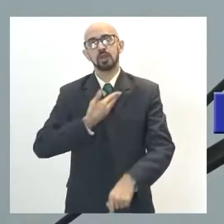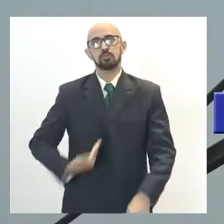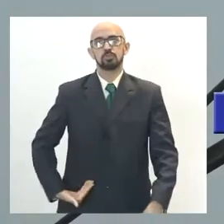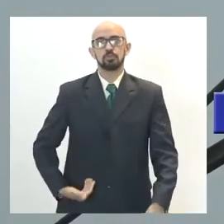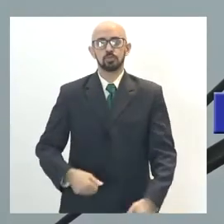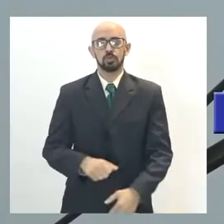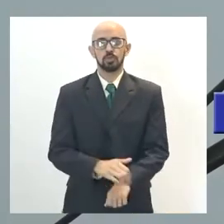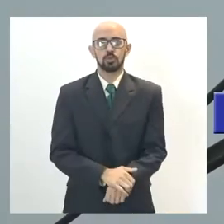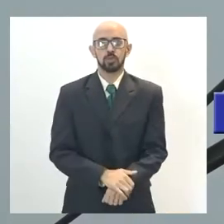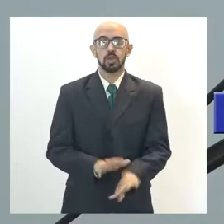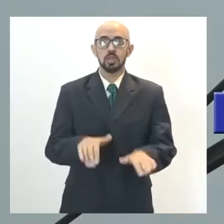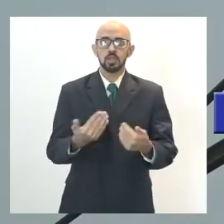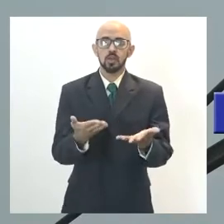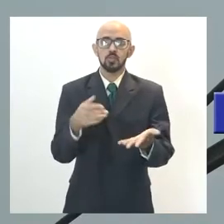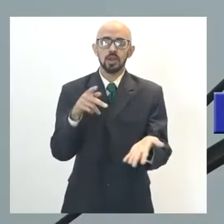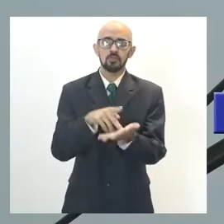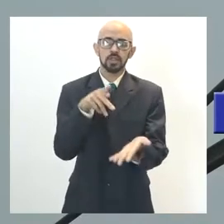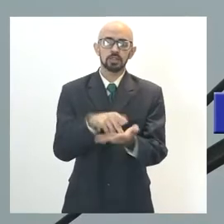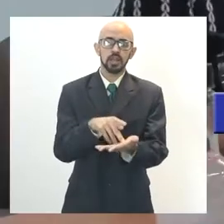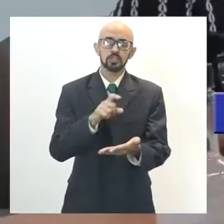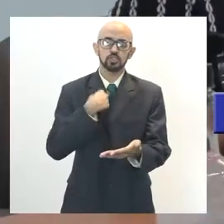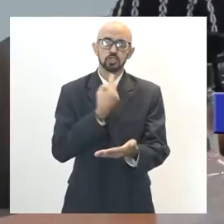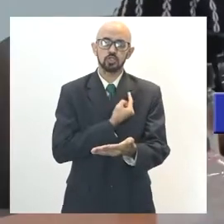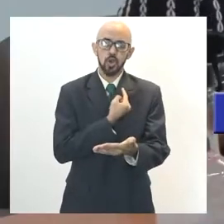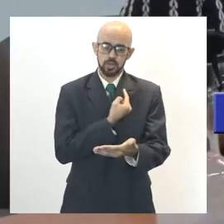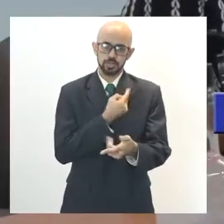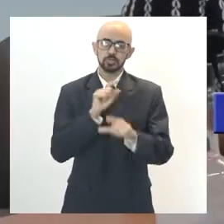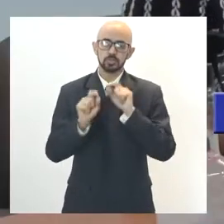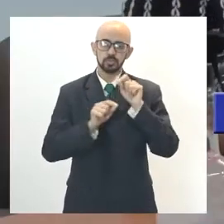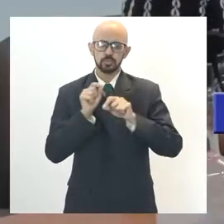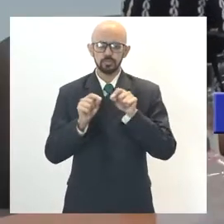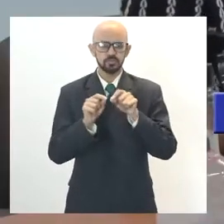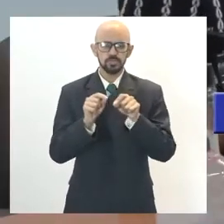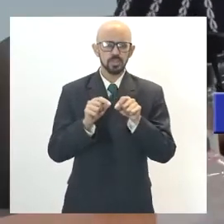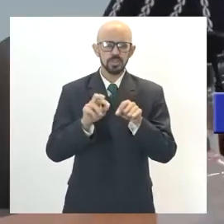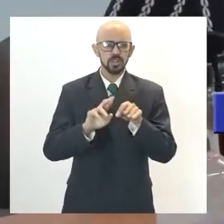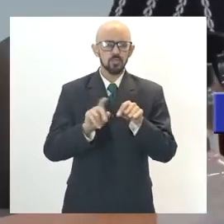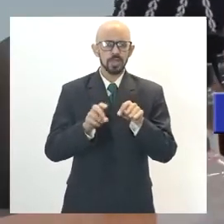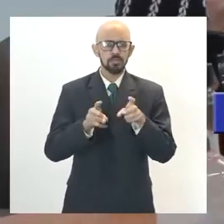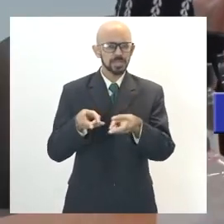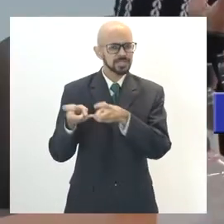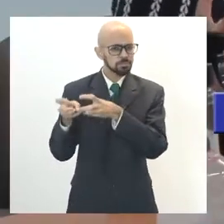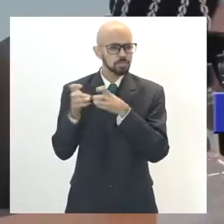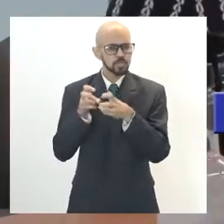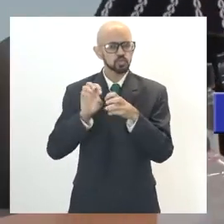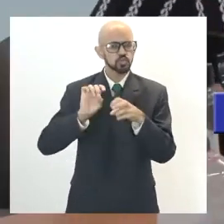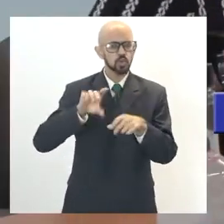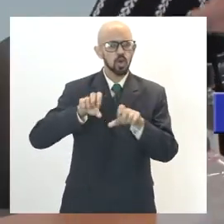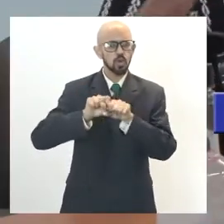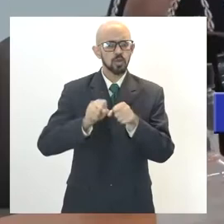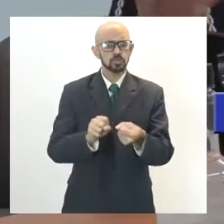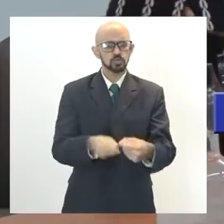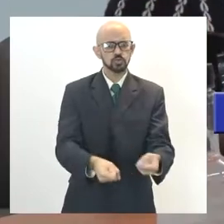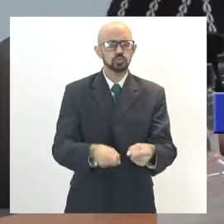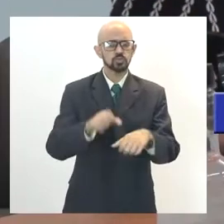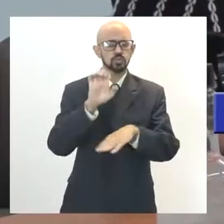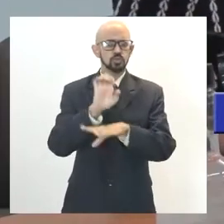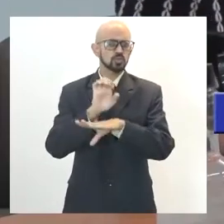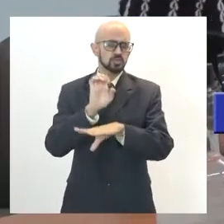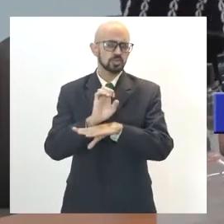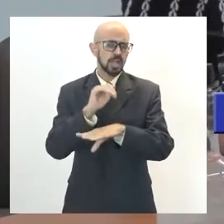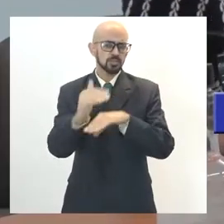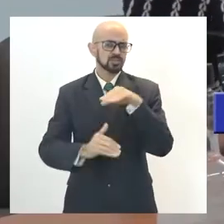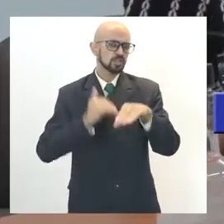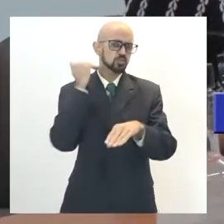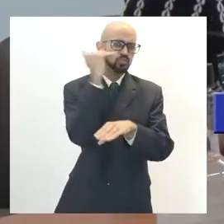verdade nós estamos Deputado Paulo Ramos não apenas nos deparando com a destruição de de um estado